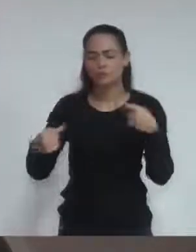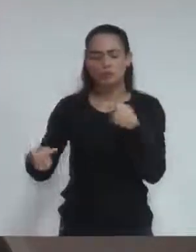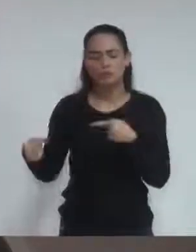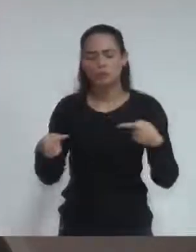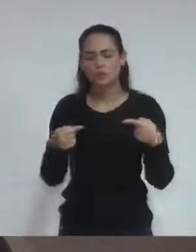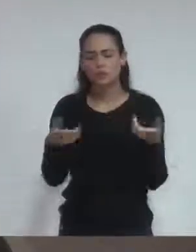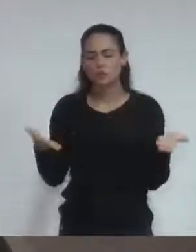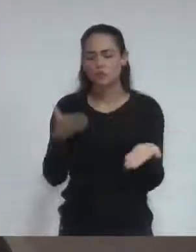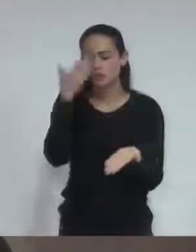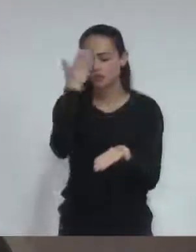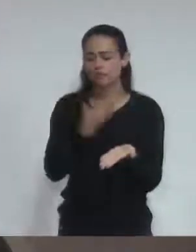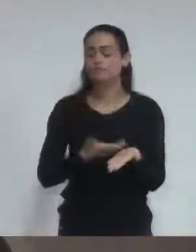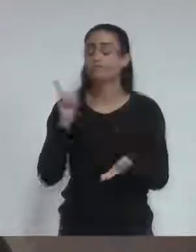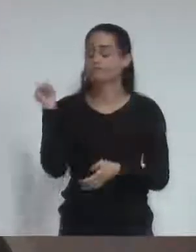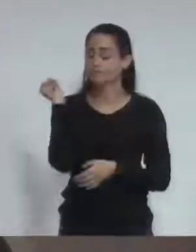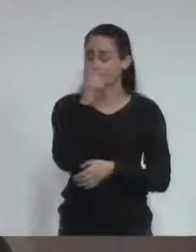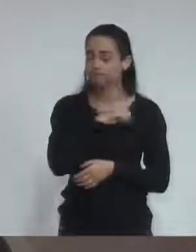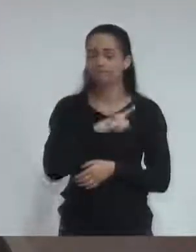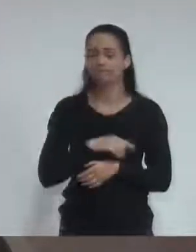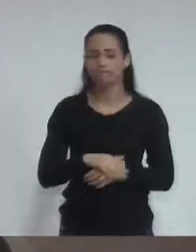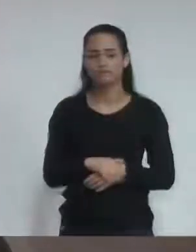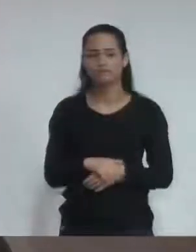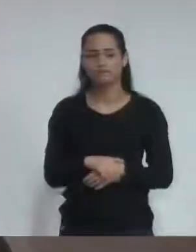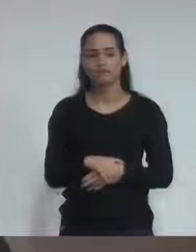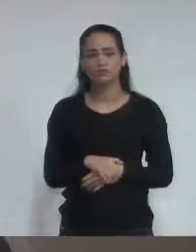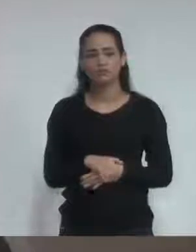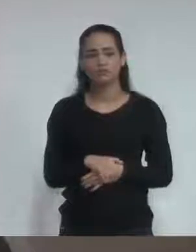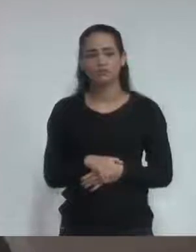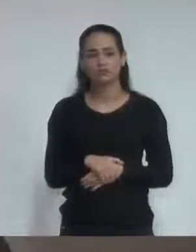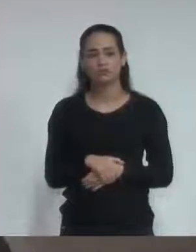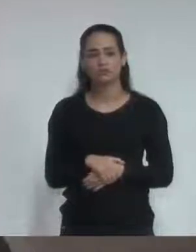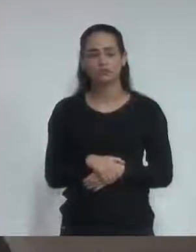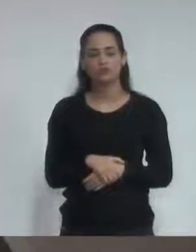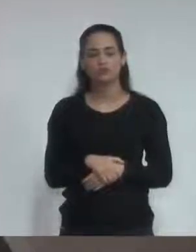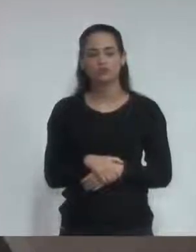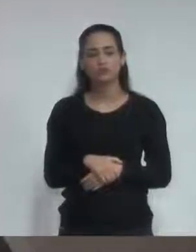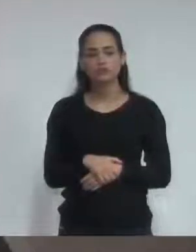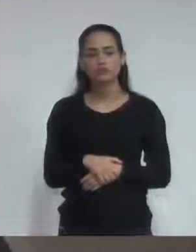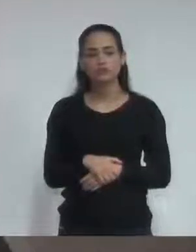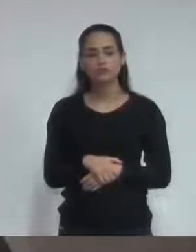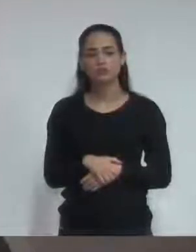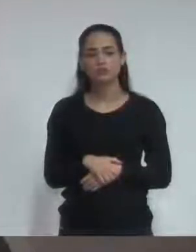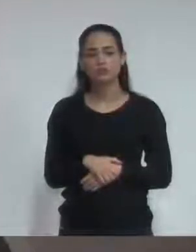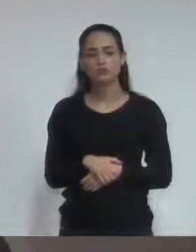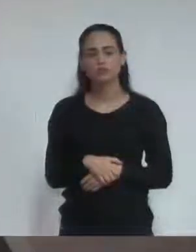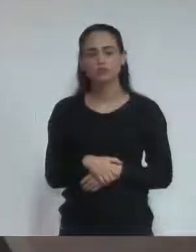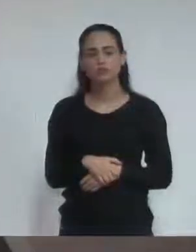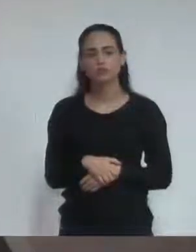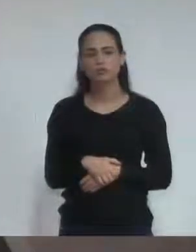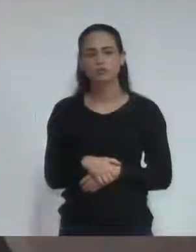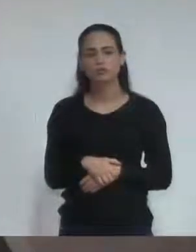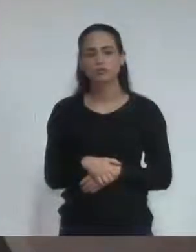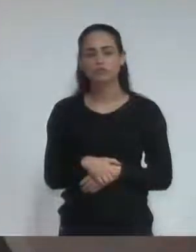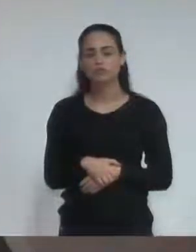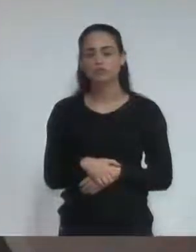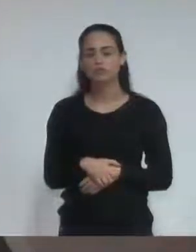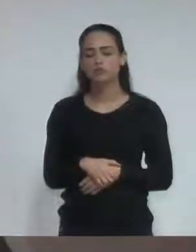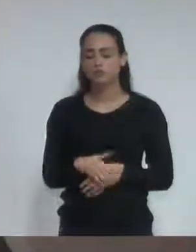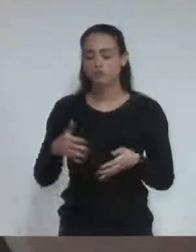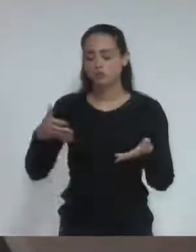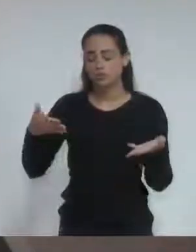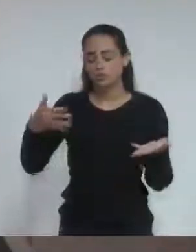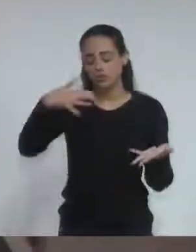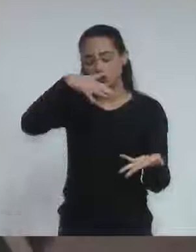conflitos, né? E não há qualquer lugar do mundo, país que conseguiu superar